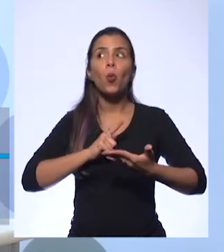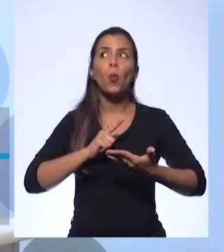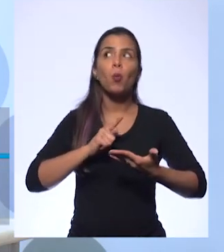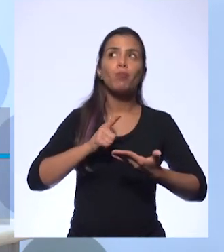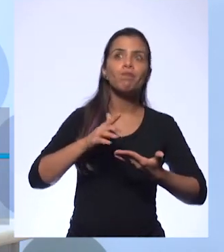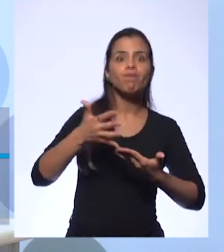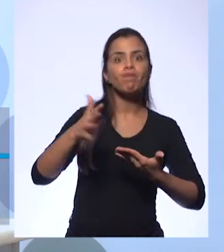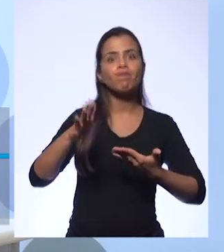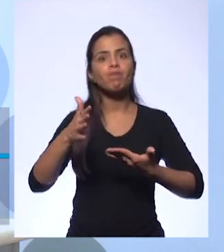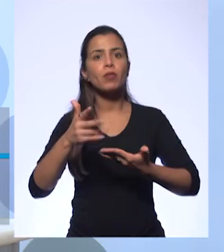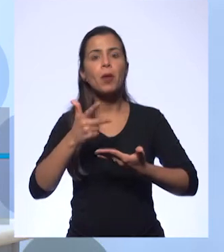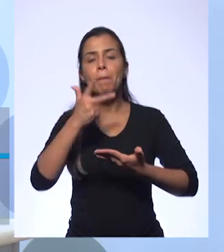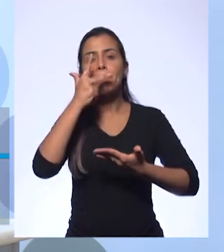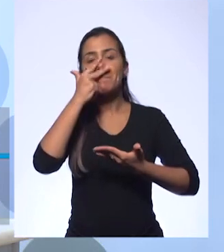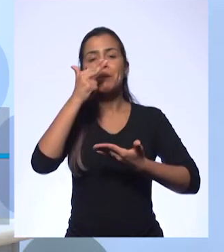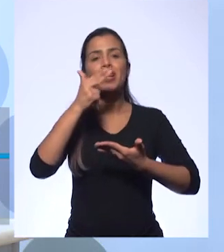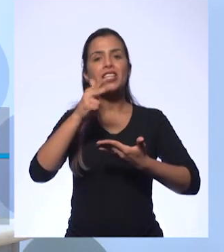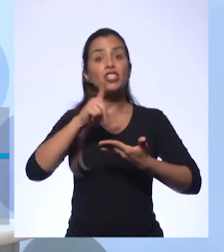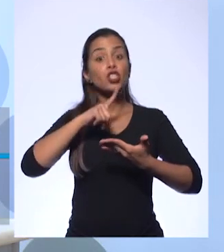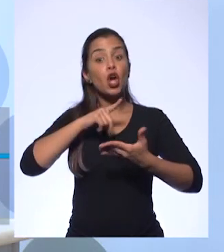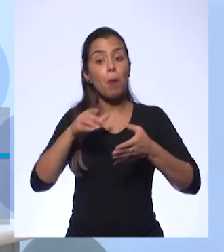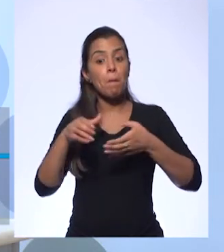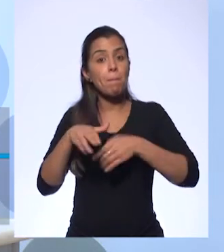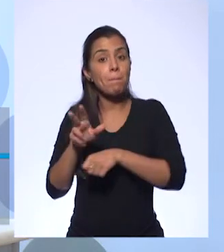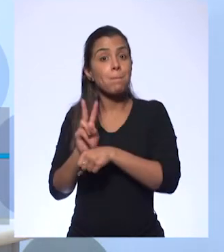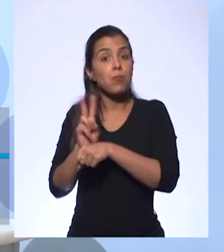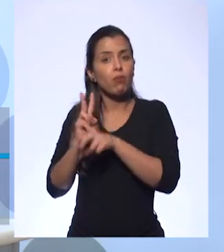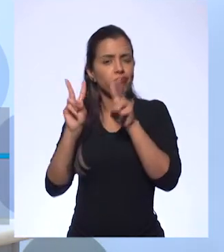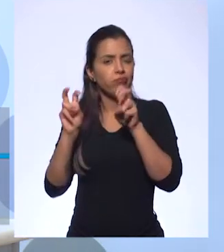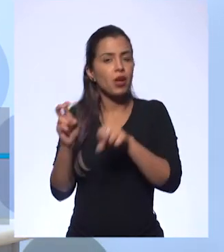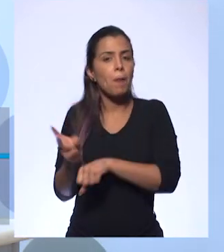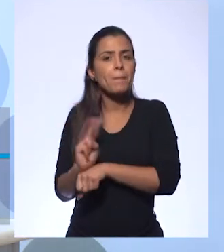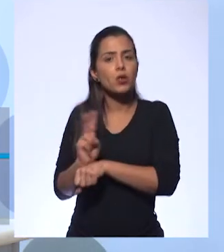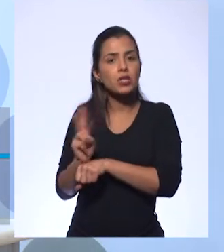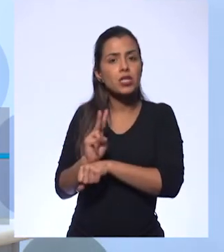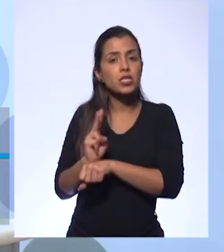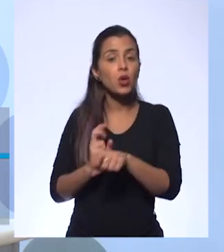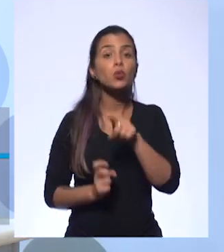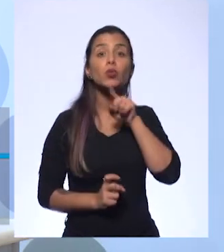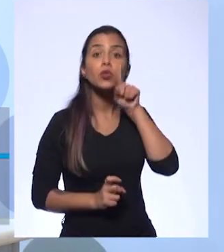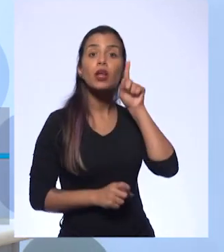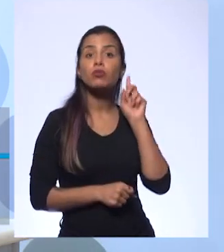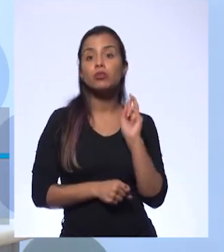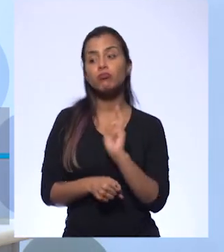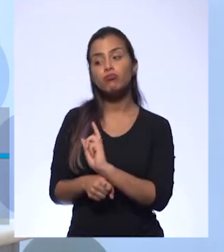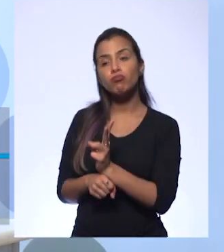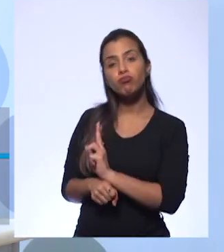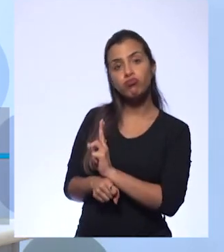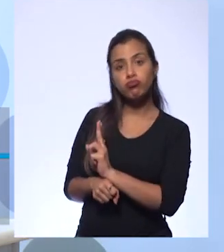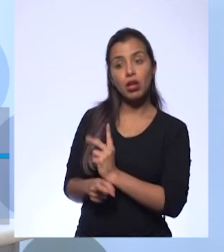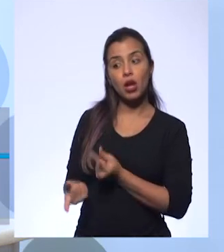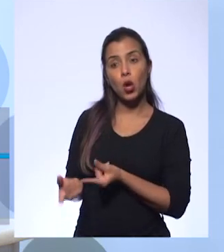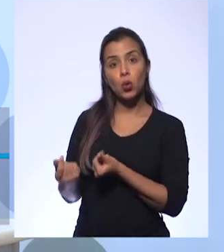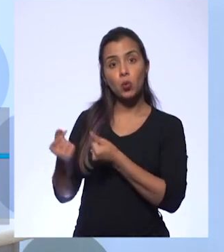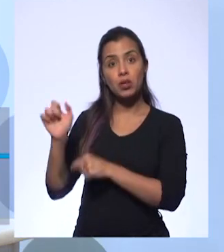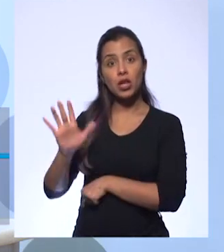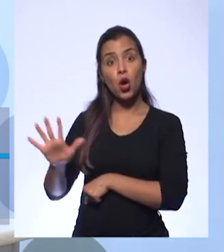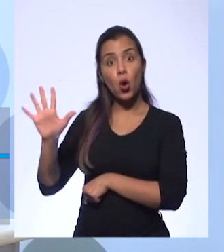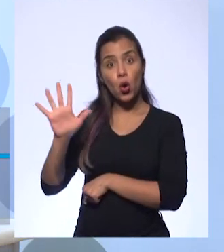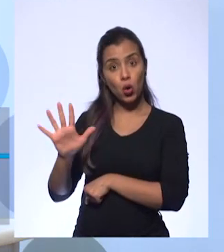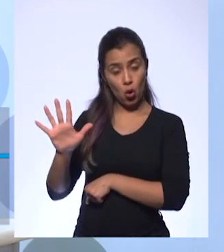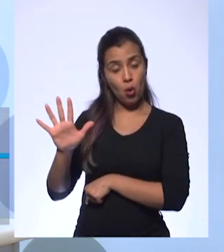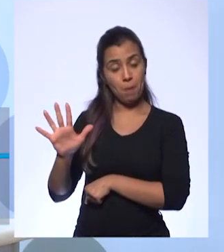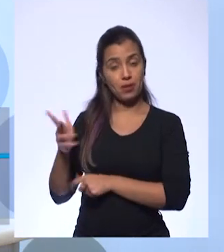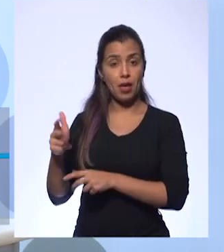linha aí de que existia uma proteção, entre aspas, dos Estados Unidos perante a economia da Europa, até pela questão aí do